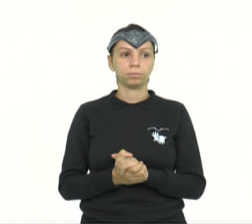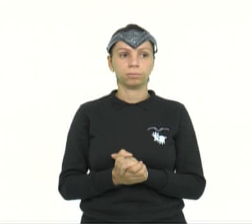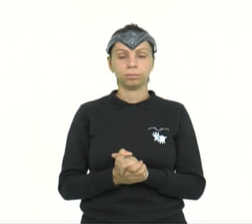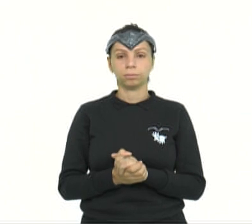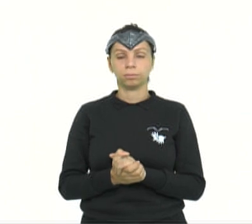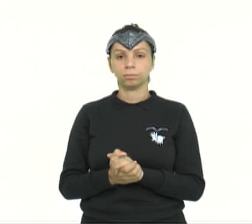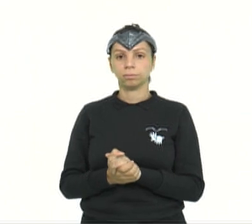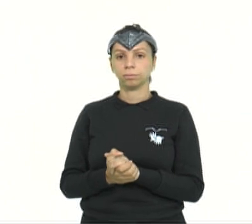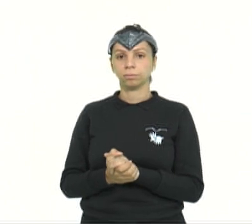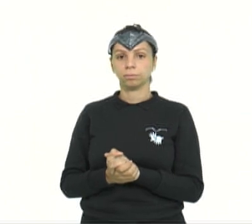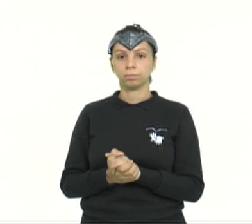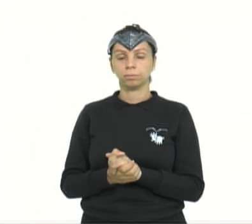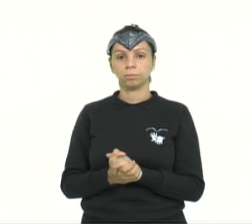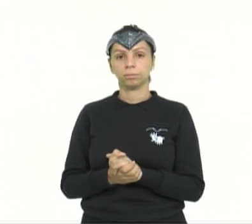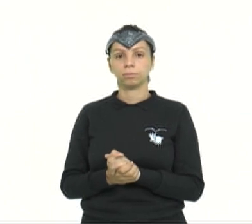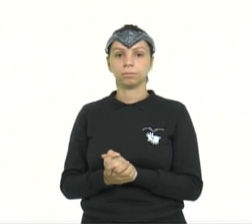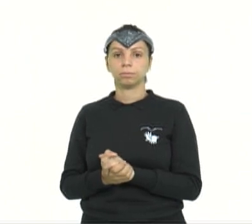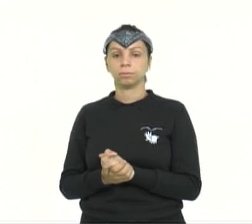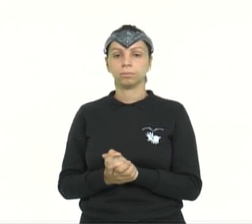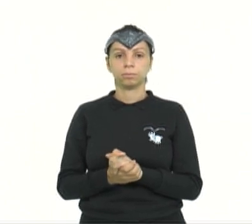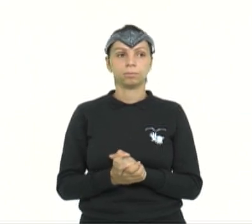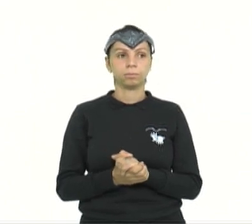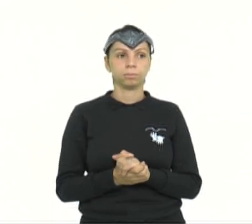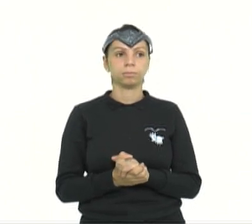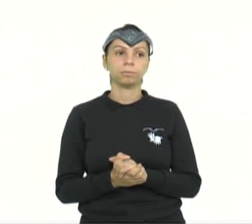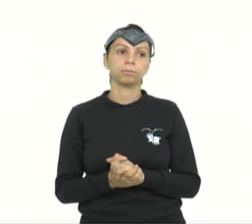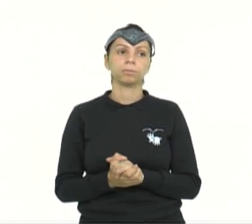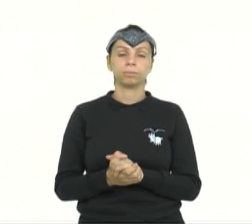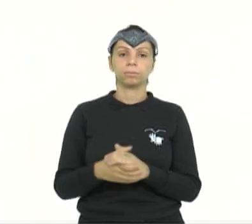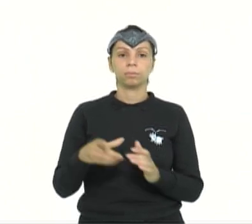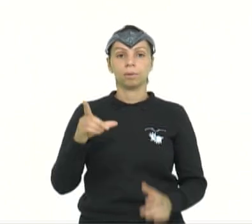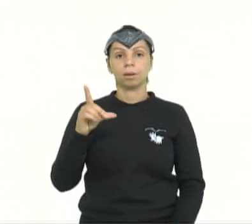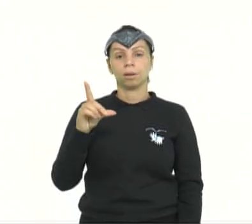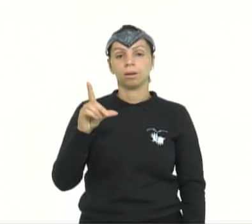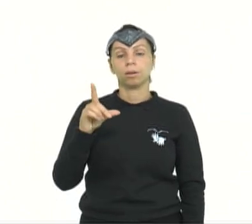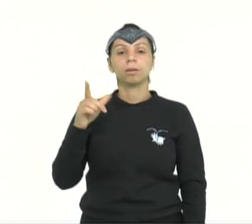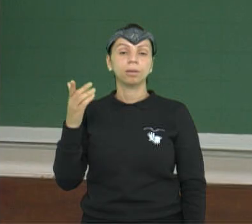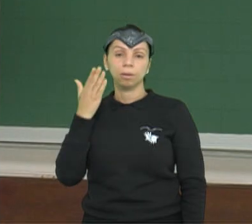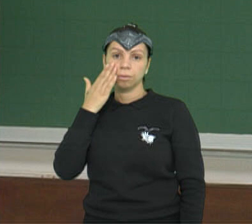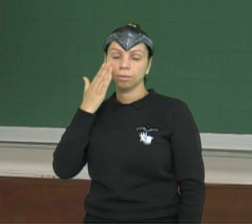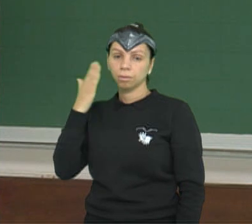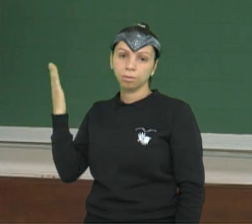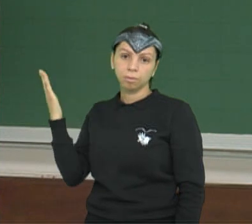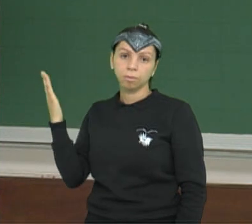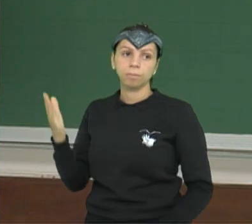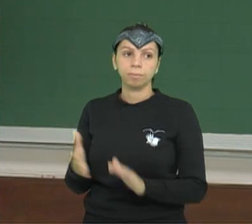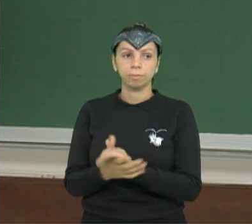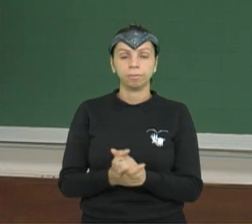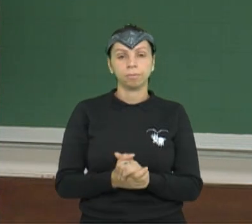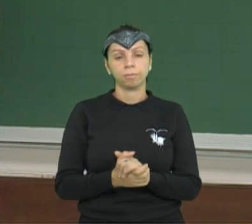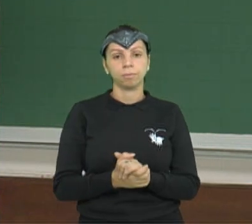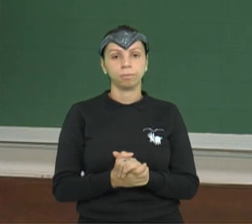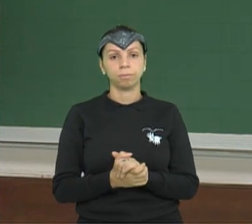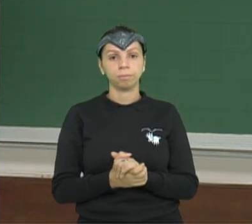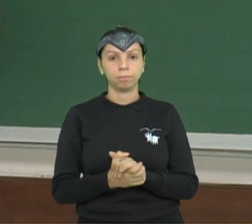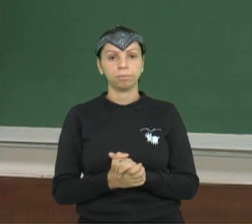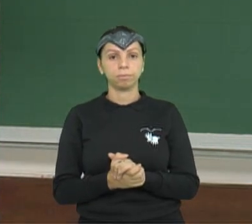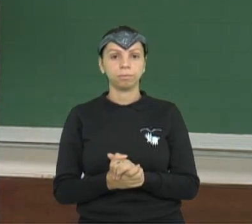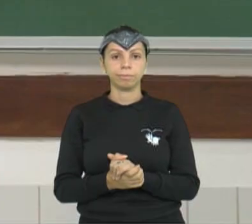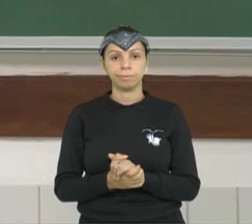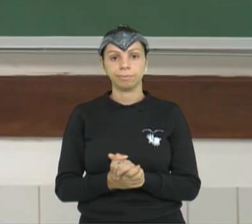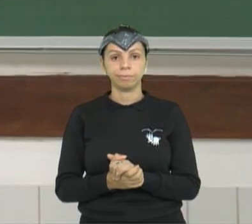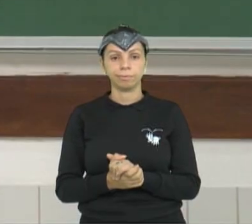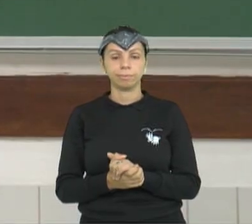nosso Green Arrow. Nós sabemos que o Daredevil e o Incredible Hulk não usam nenhuma arma.